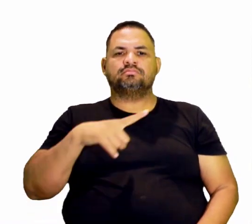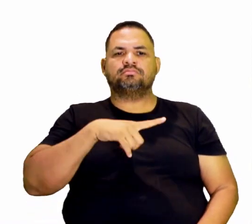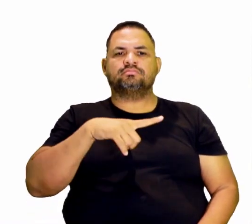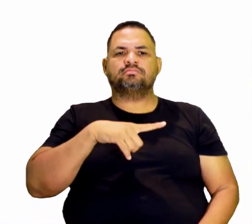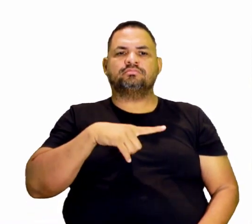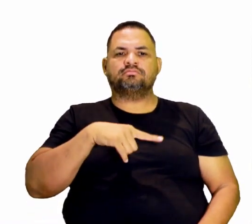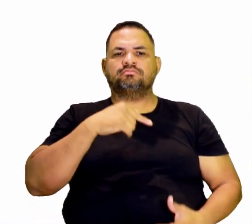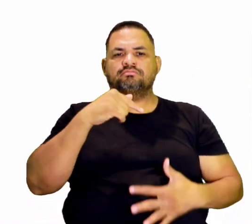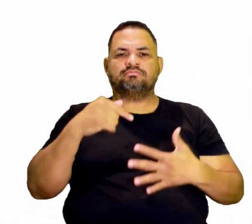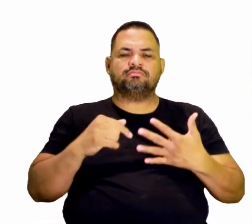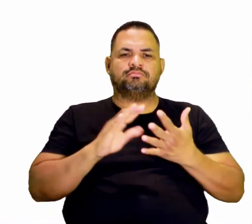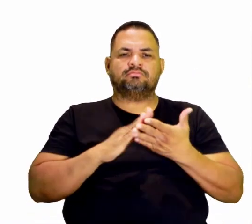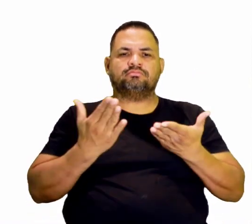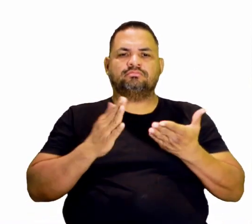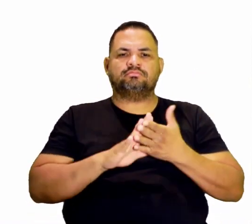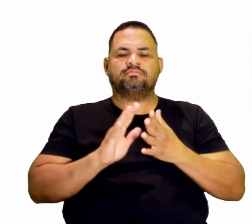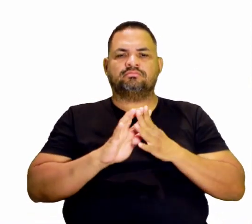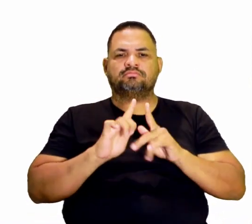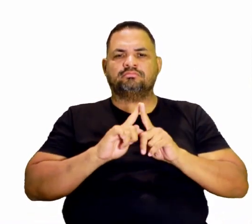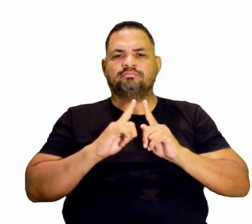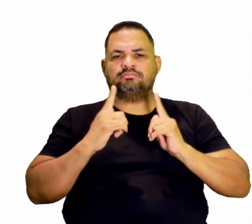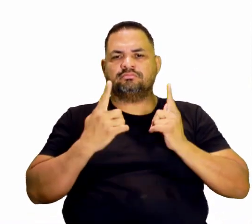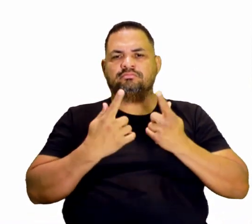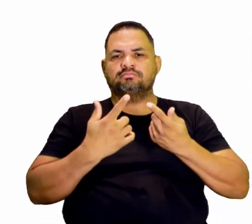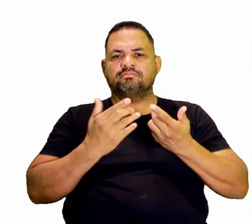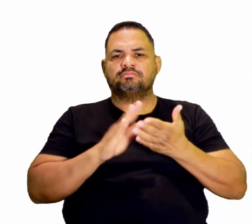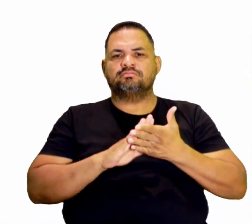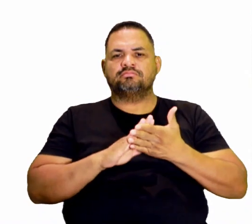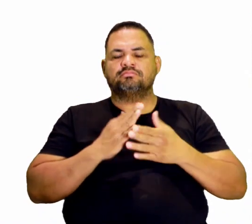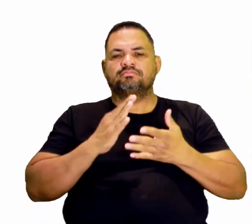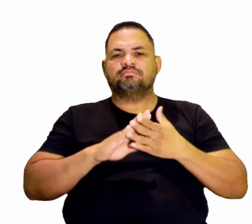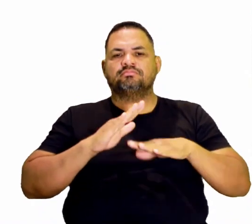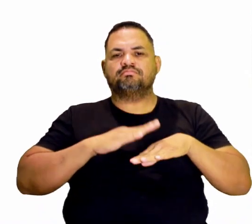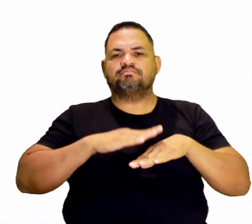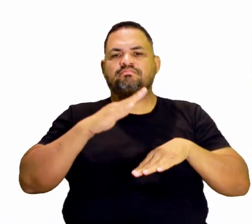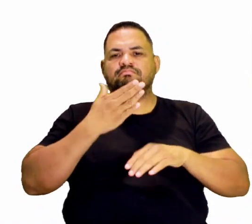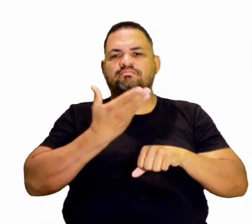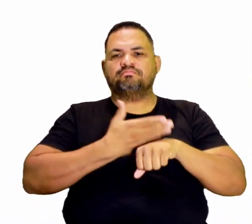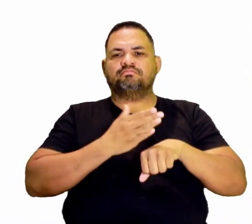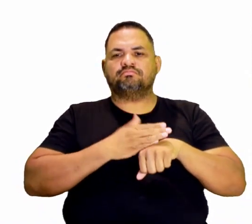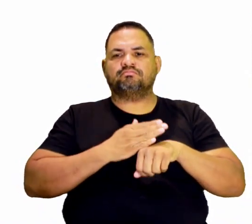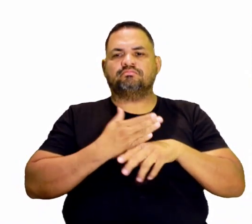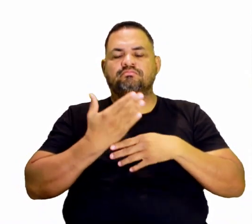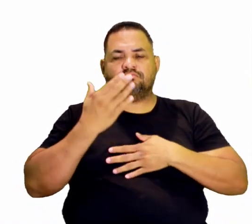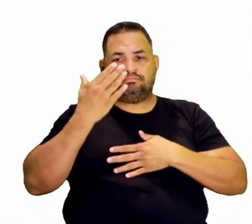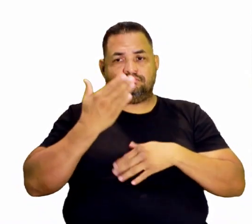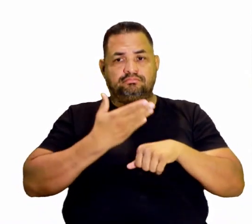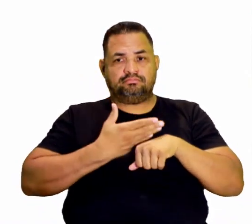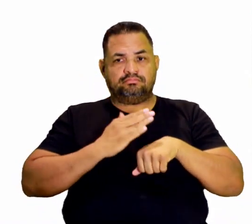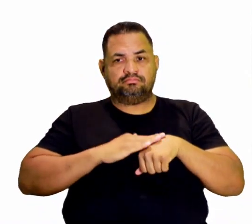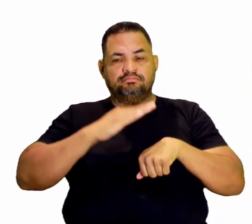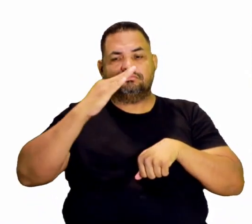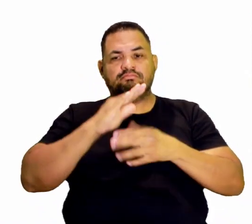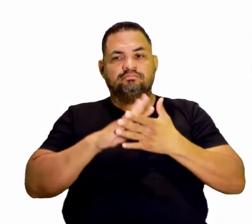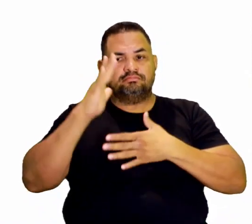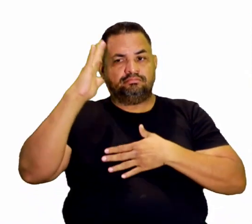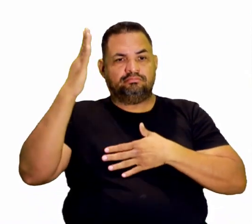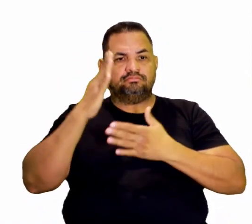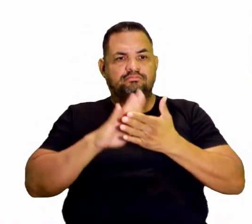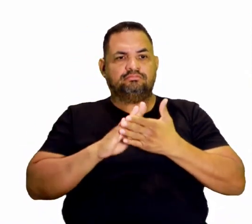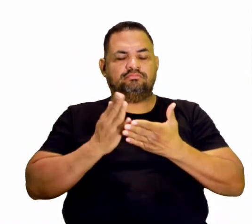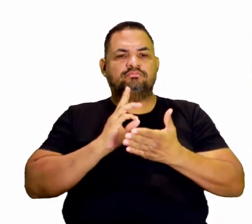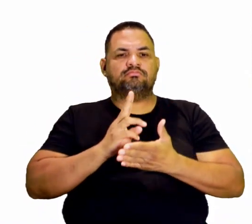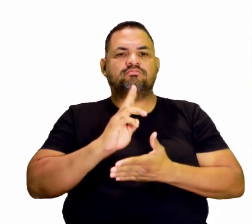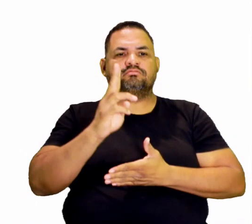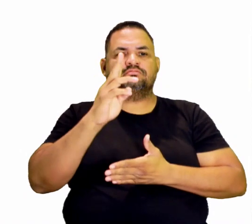Havia algumas considerações gerais muito mais práticas que teóricas, que os artistas